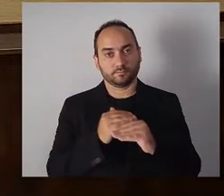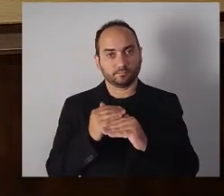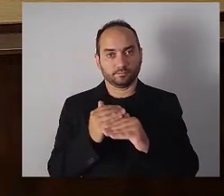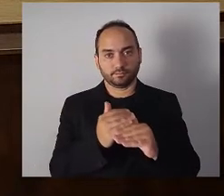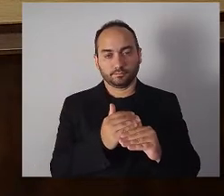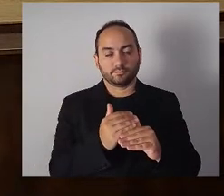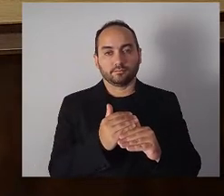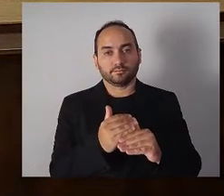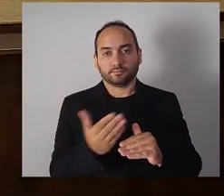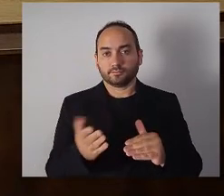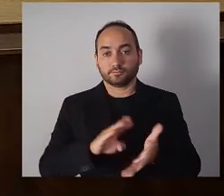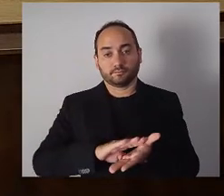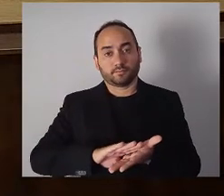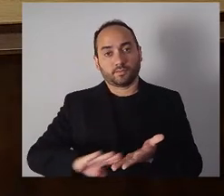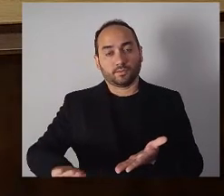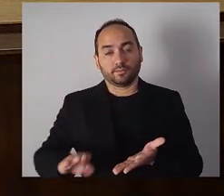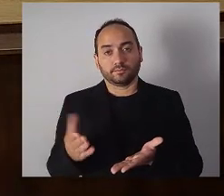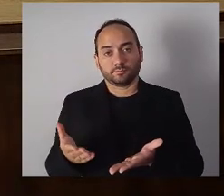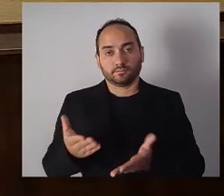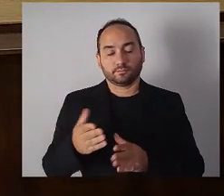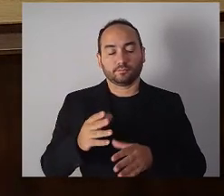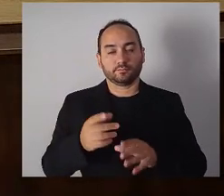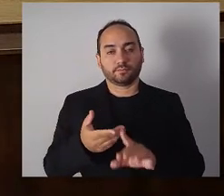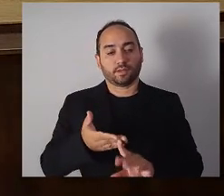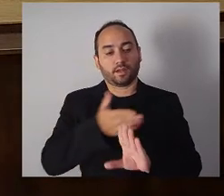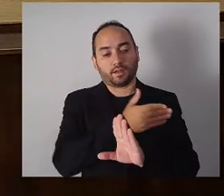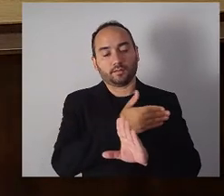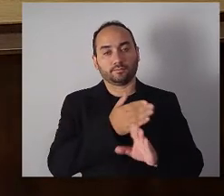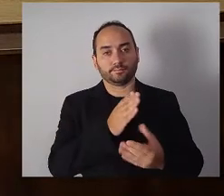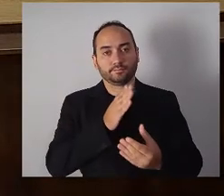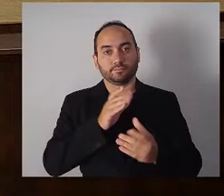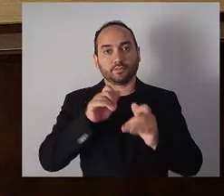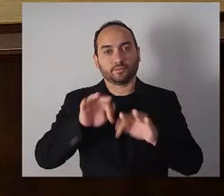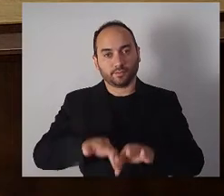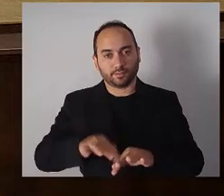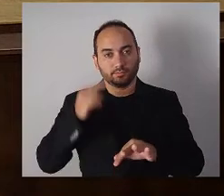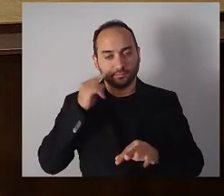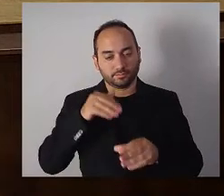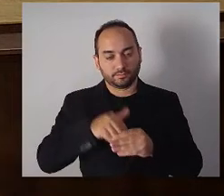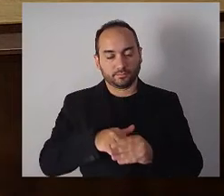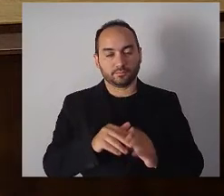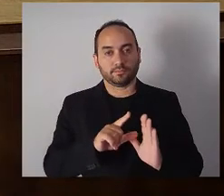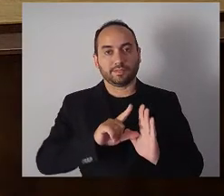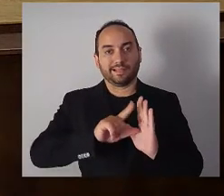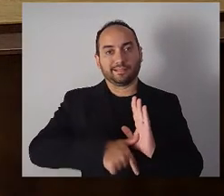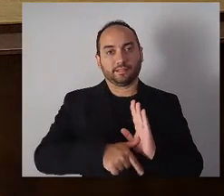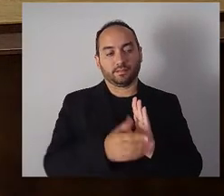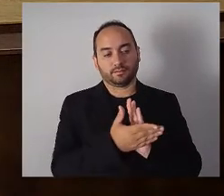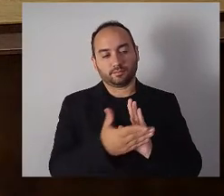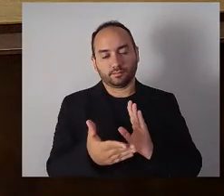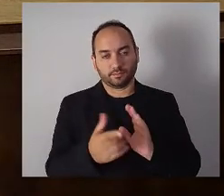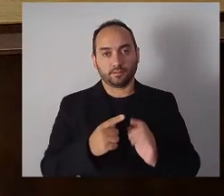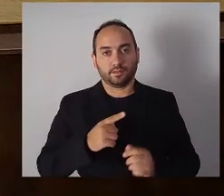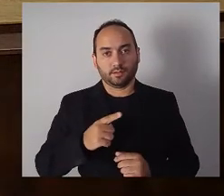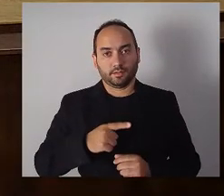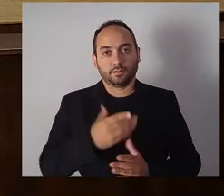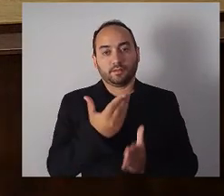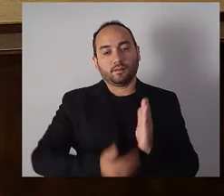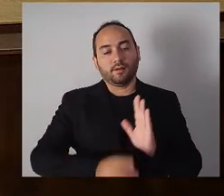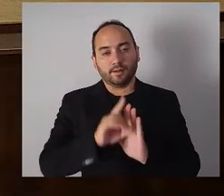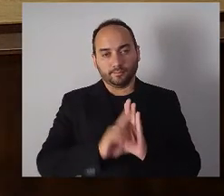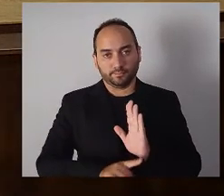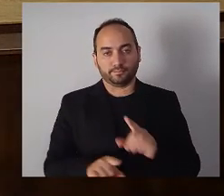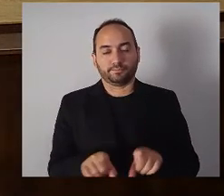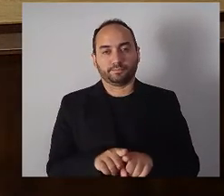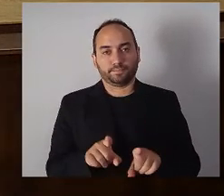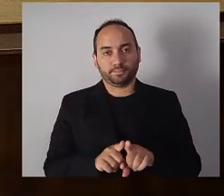unanimidade, rejeitou as preliminares arguídas de intempestividade e decadência